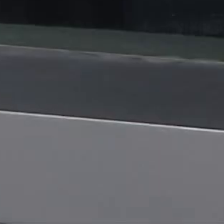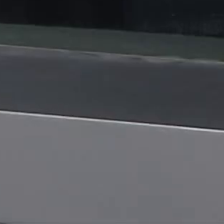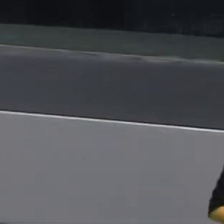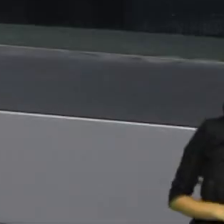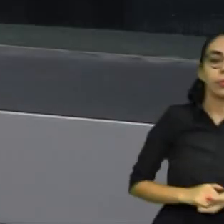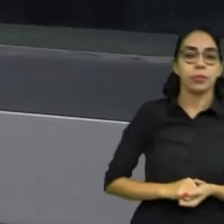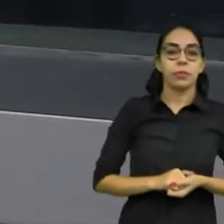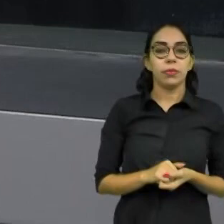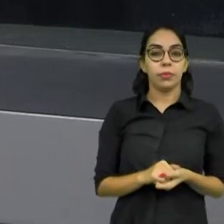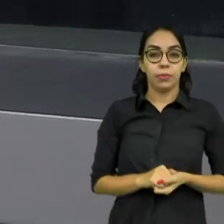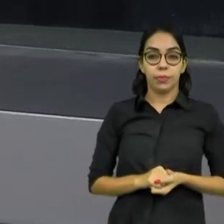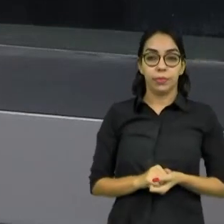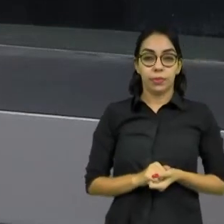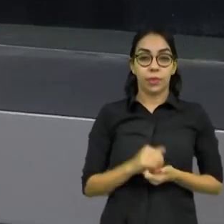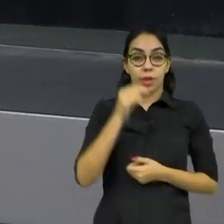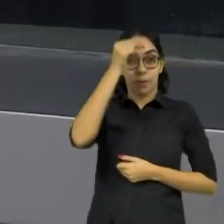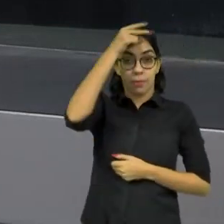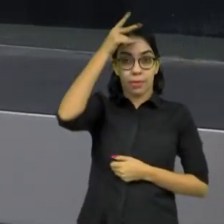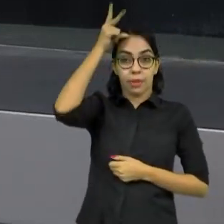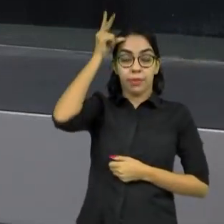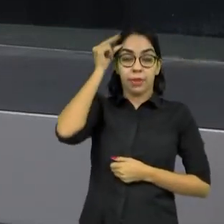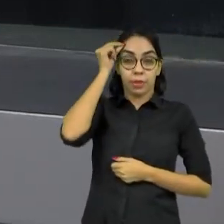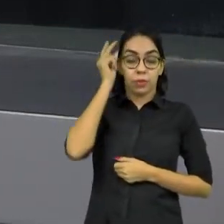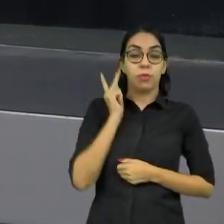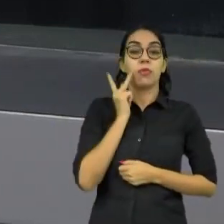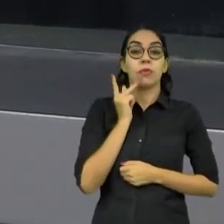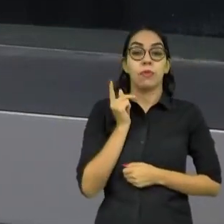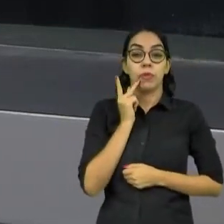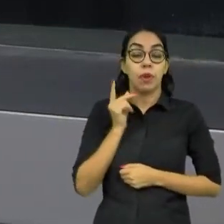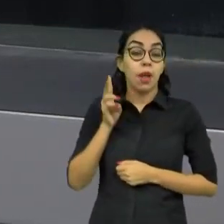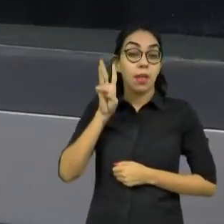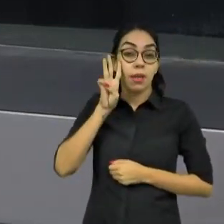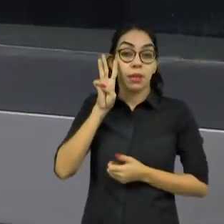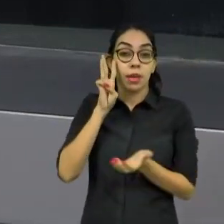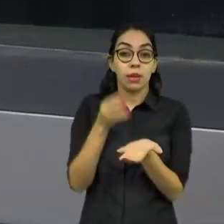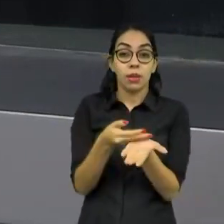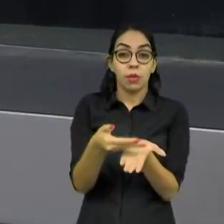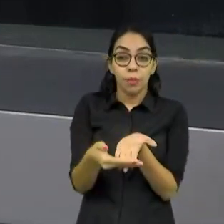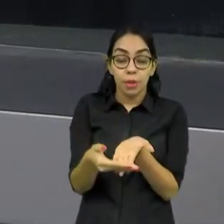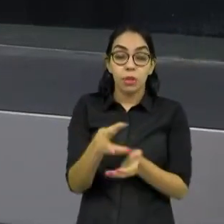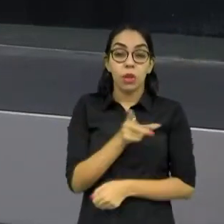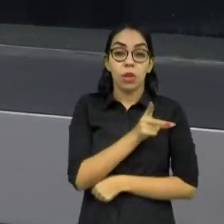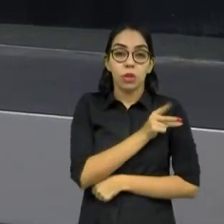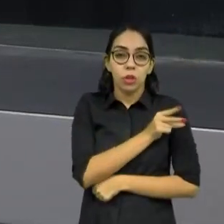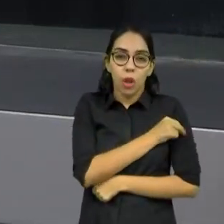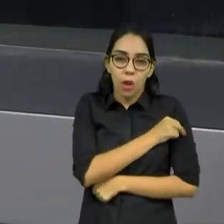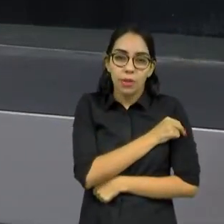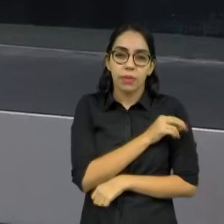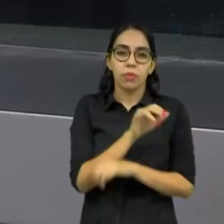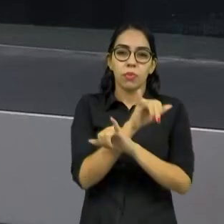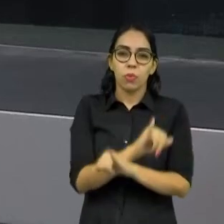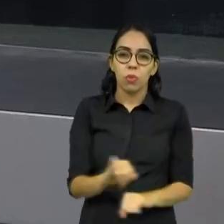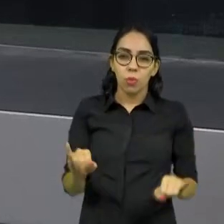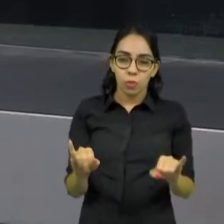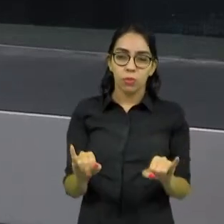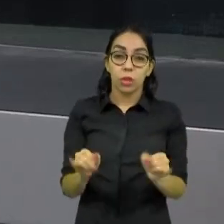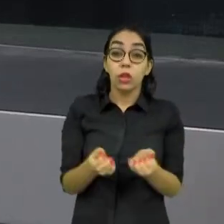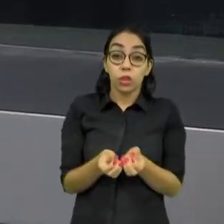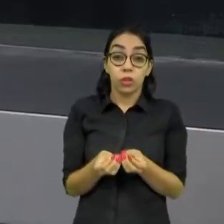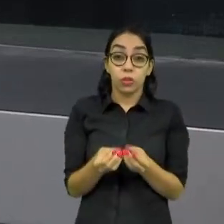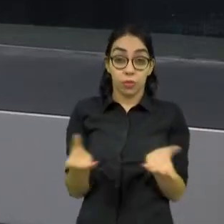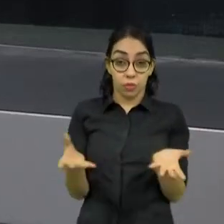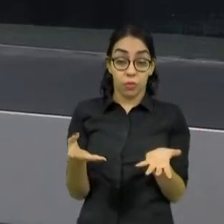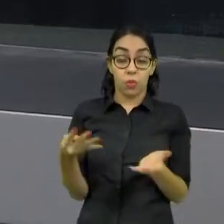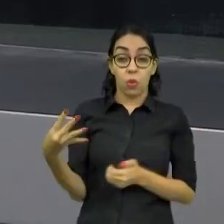A Prefeitura de Fortaleza iniciou nesta terça-feira a aplicação da quarta dose para pessoas a partir de 40